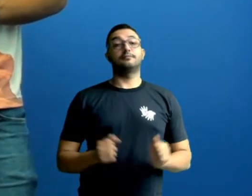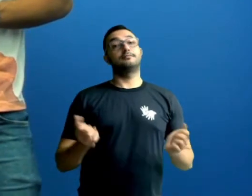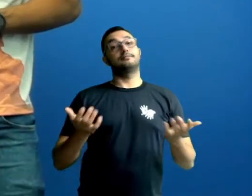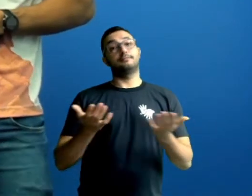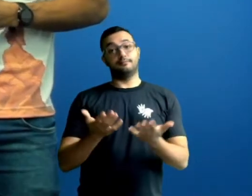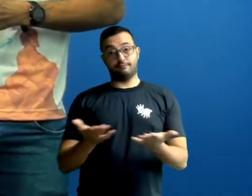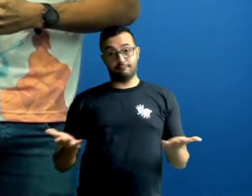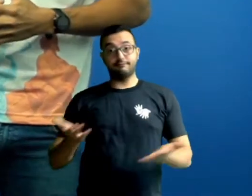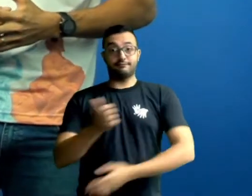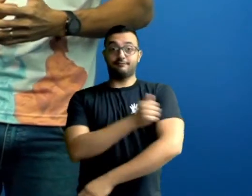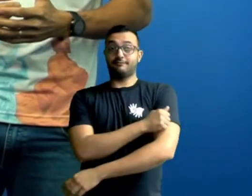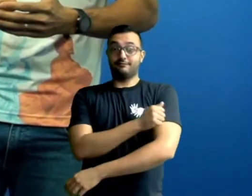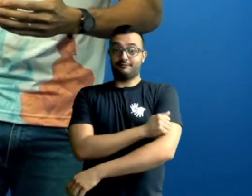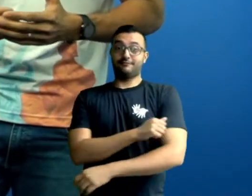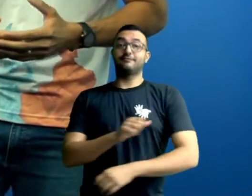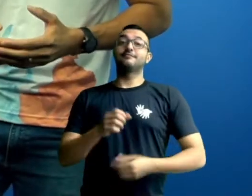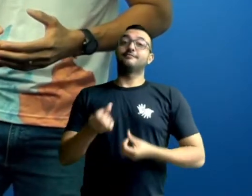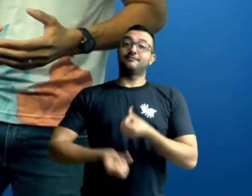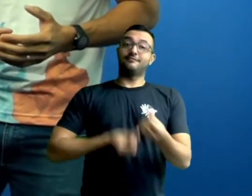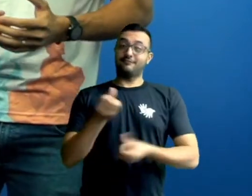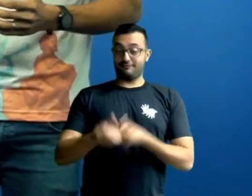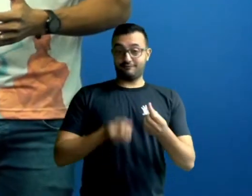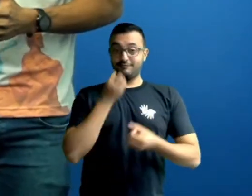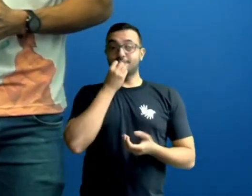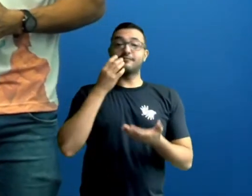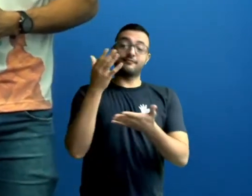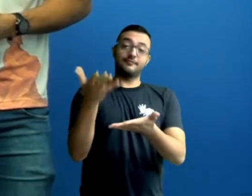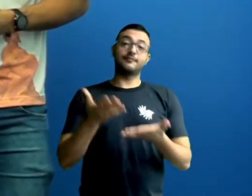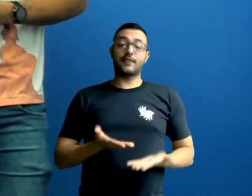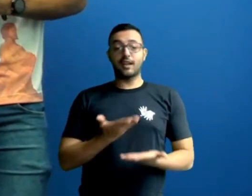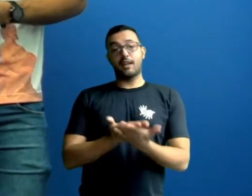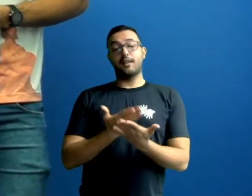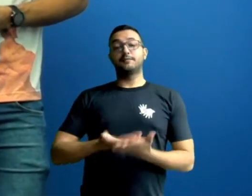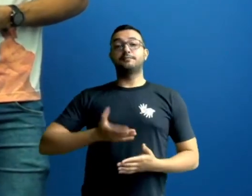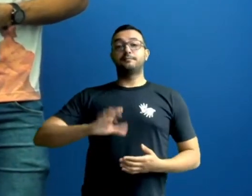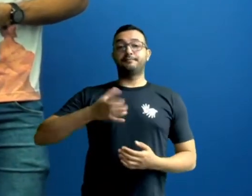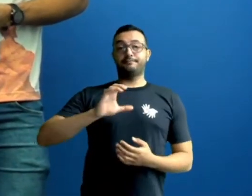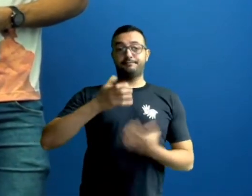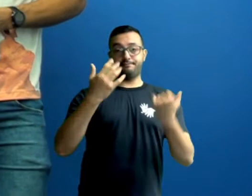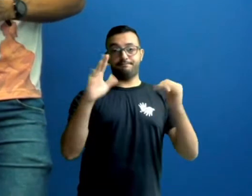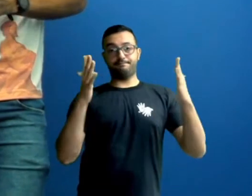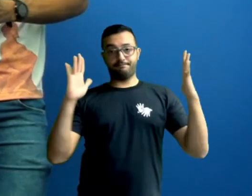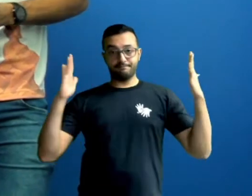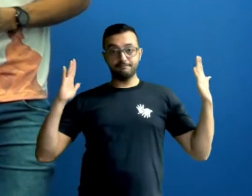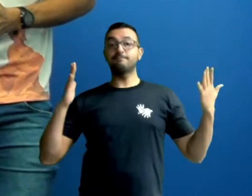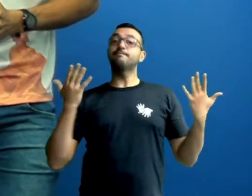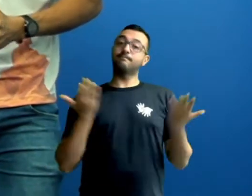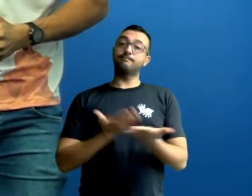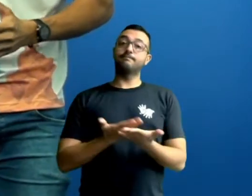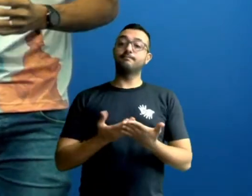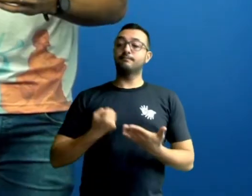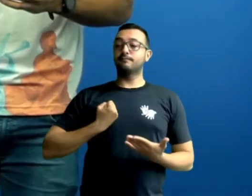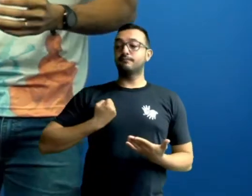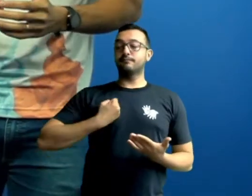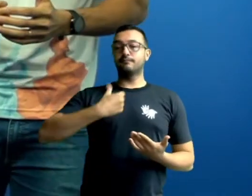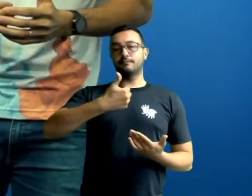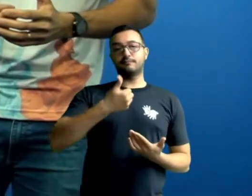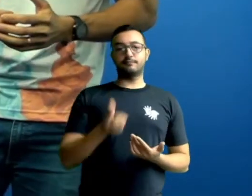Meus queridos alunos da EJA, sejam bem-vindos a mais uma aula de Ciências da Natureza, nossa aula de